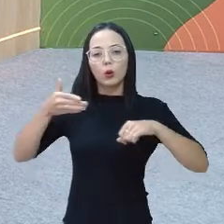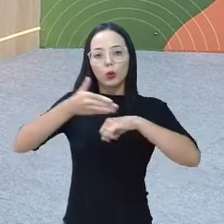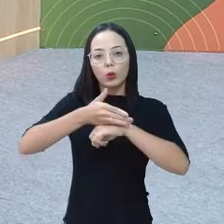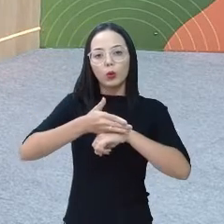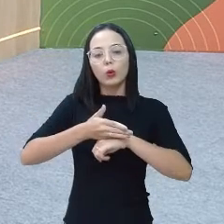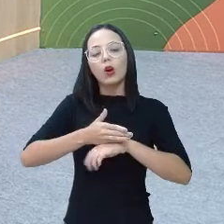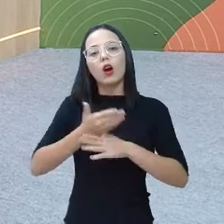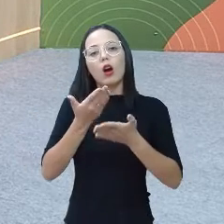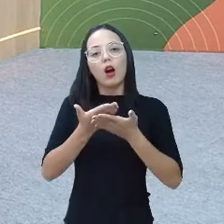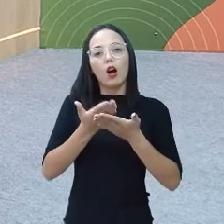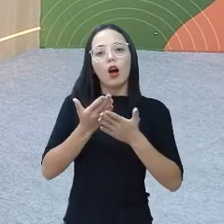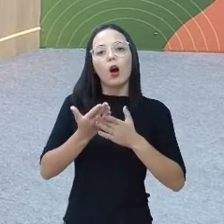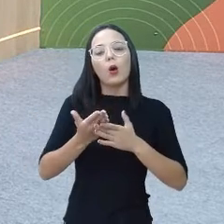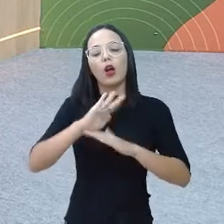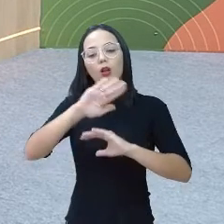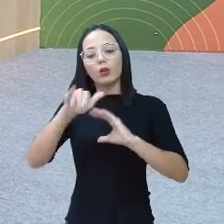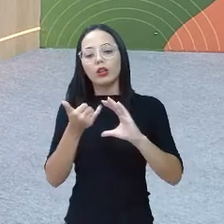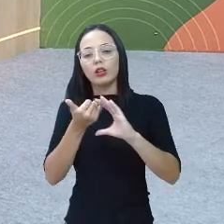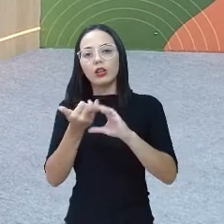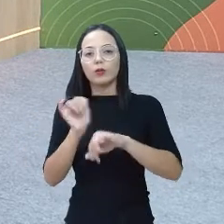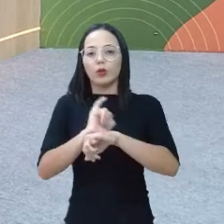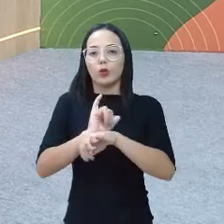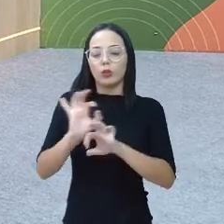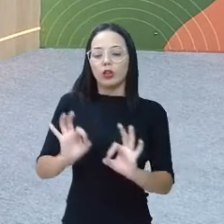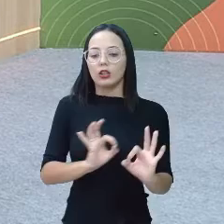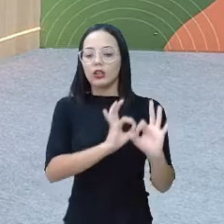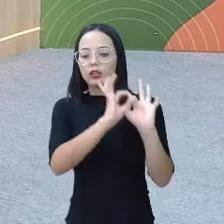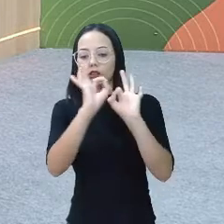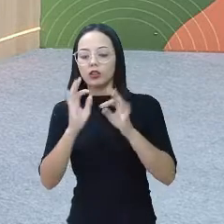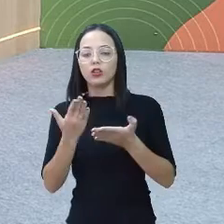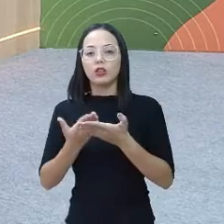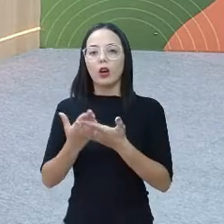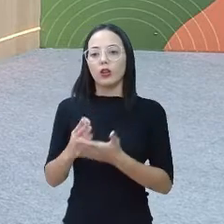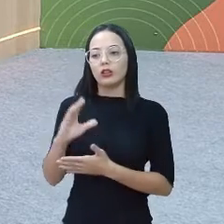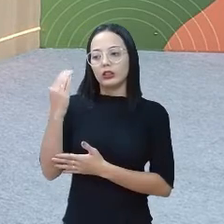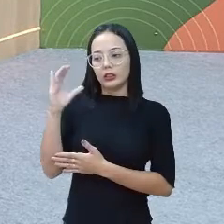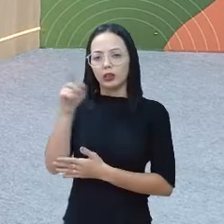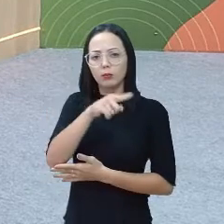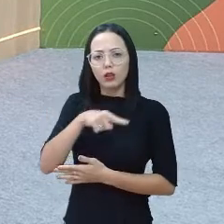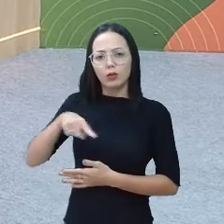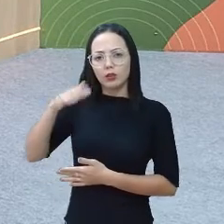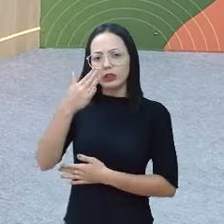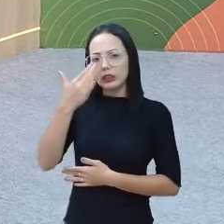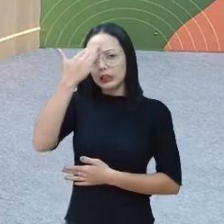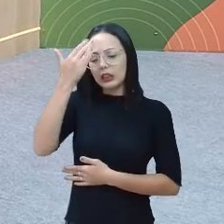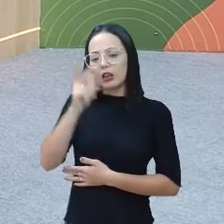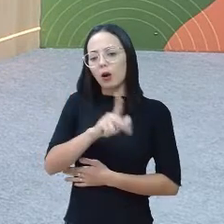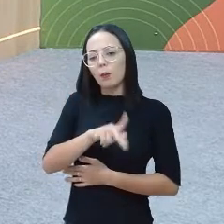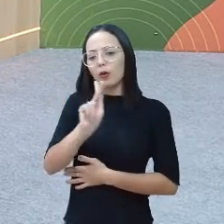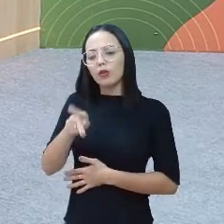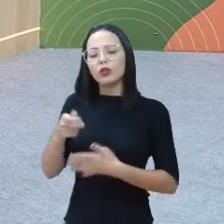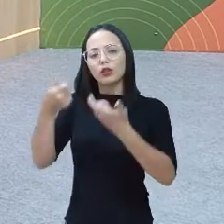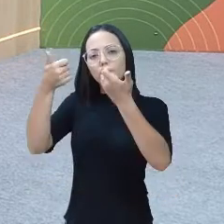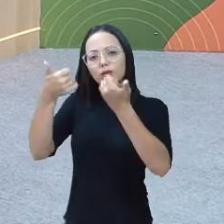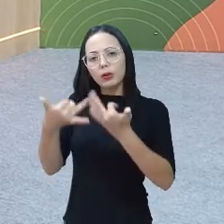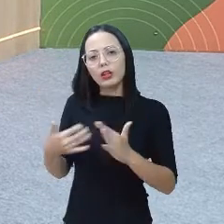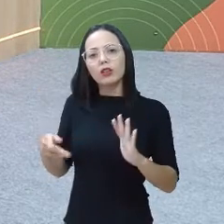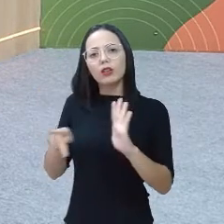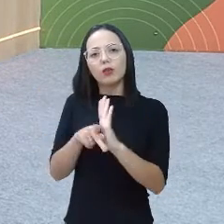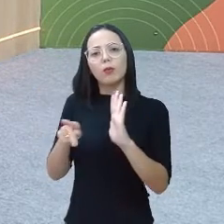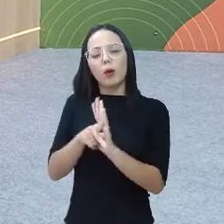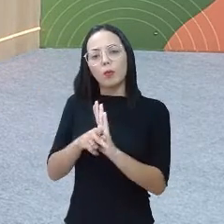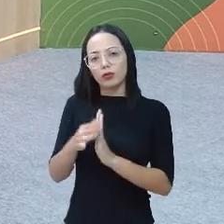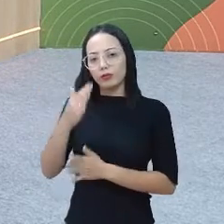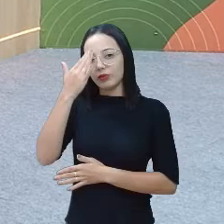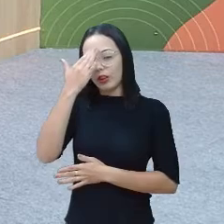acervo do canal aí do Educa Recife e assiste a aula de ciências que vocês vão ver a professora explicando com mais propriedade do que